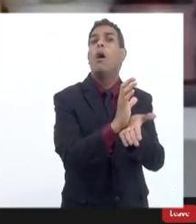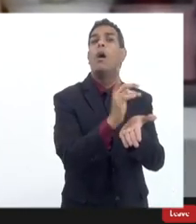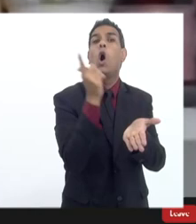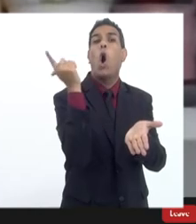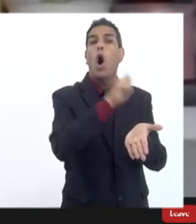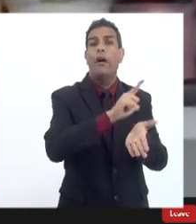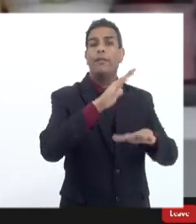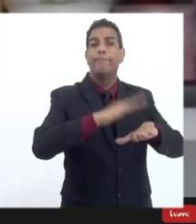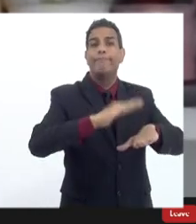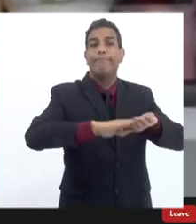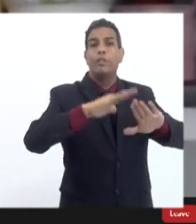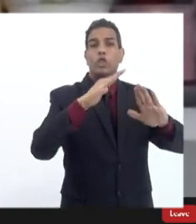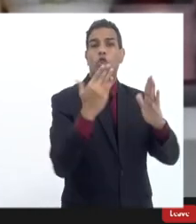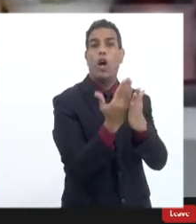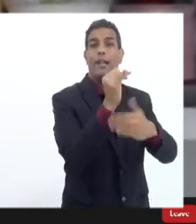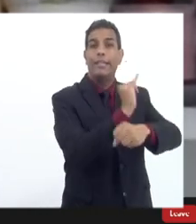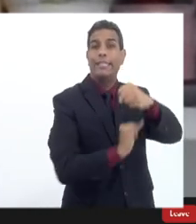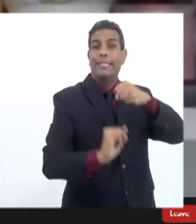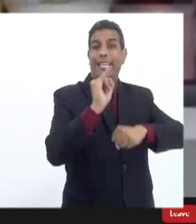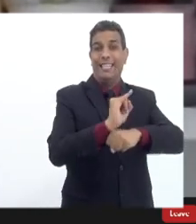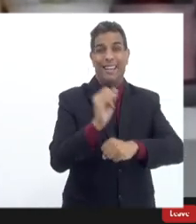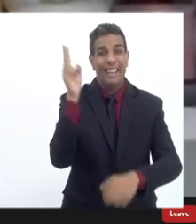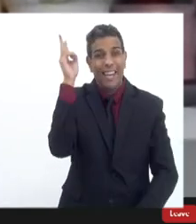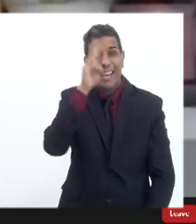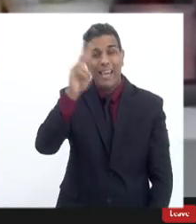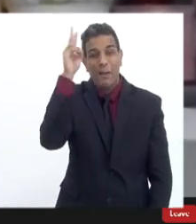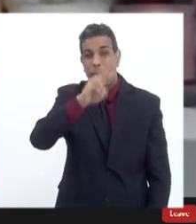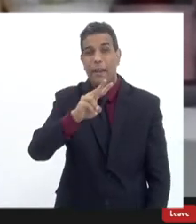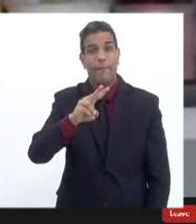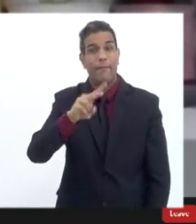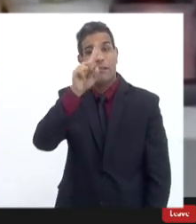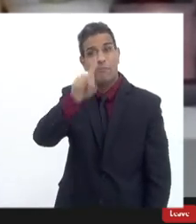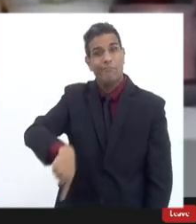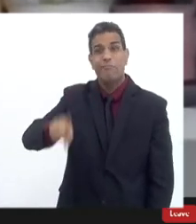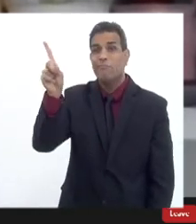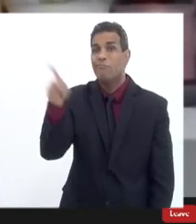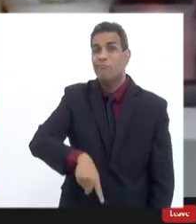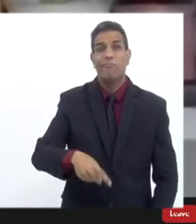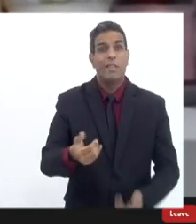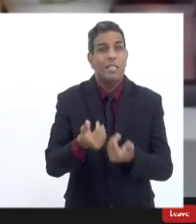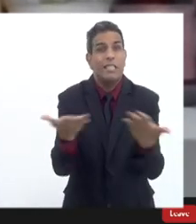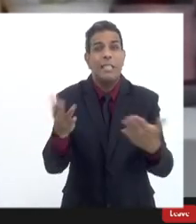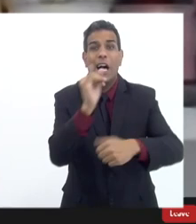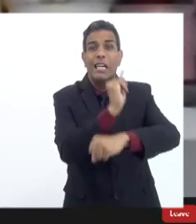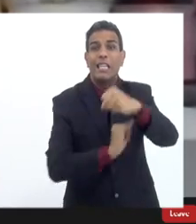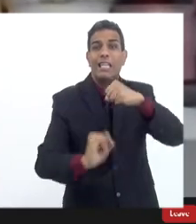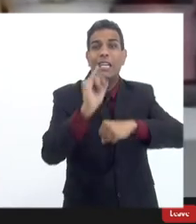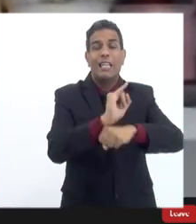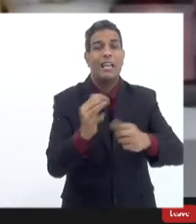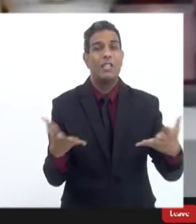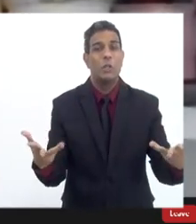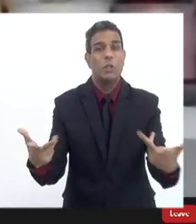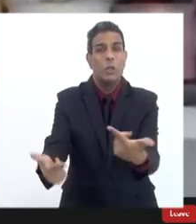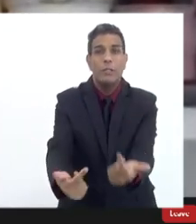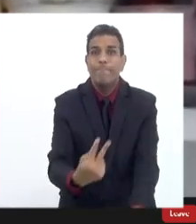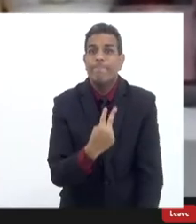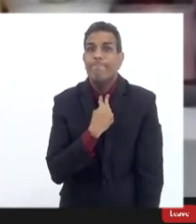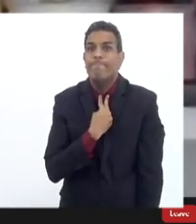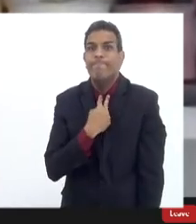Né? O veto presidencial, a destinação de recursos para garantir internet de qualidade, ele